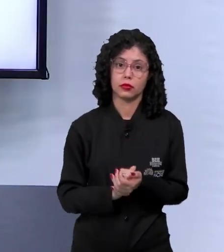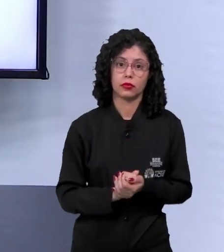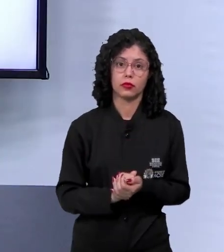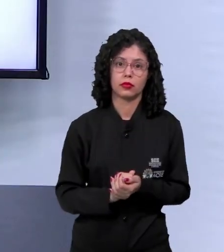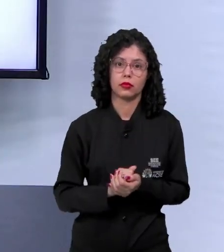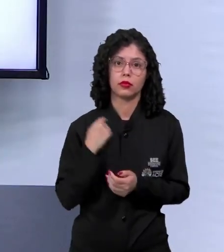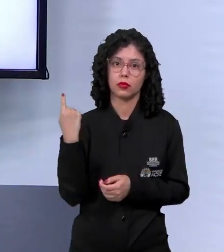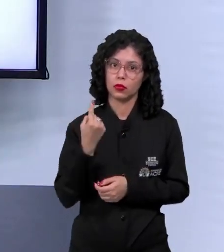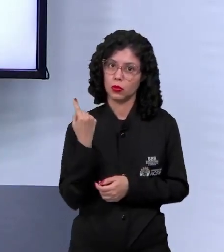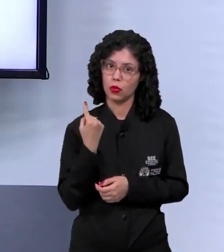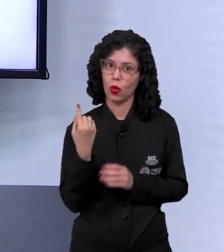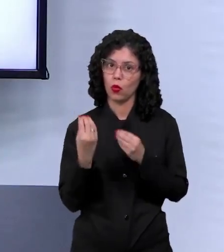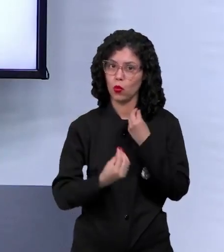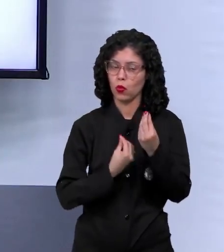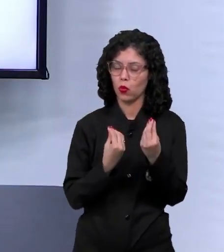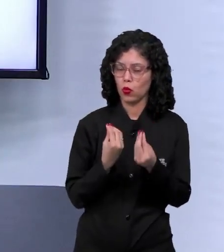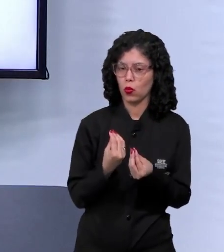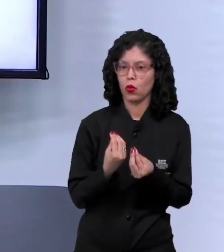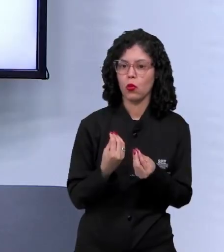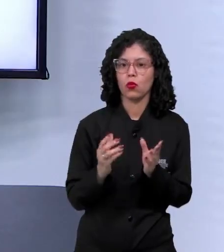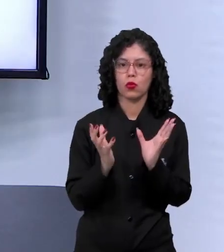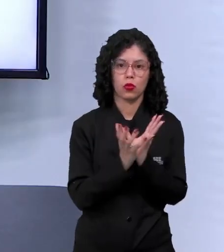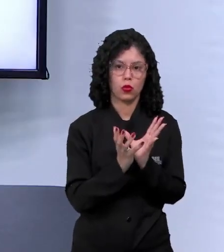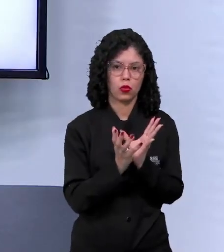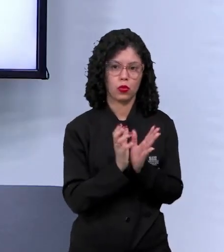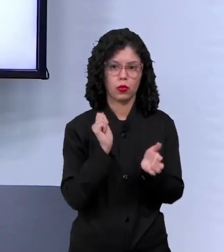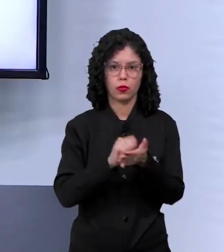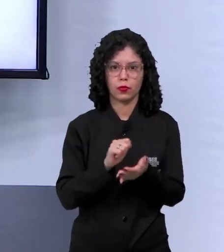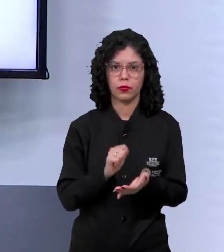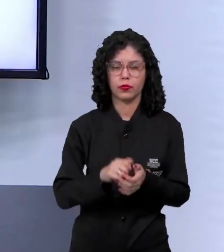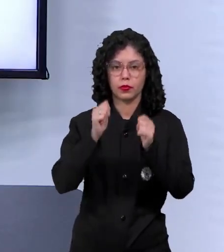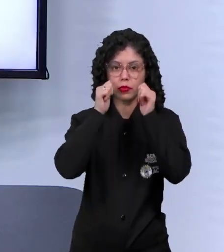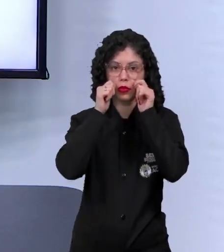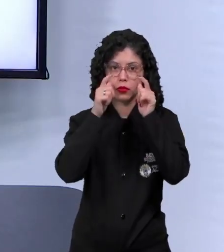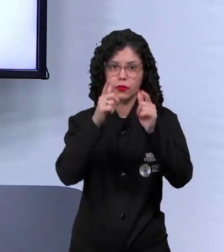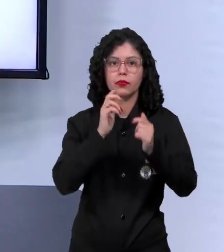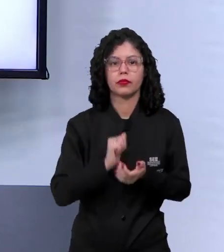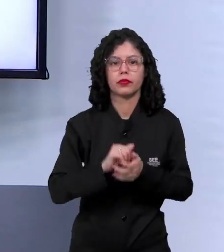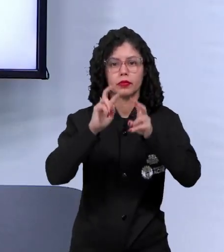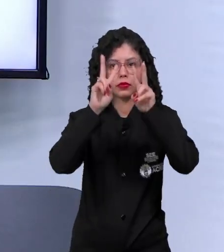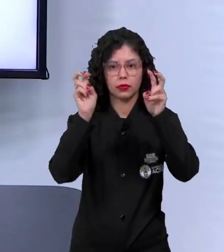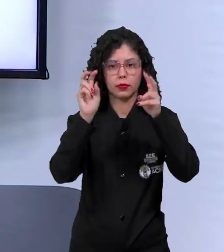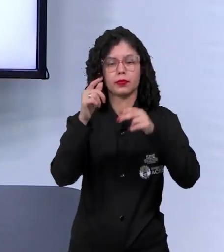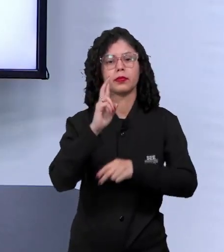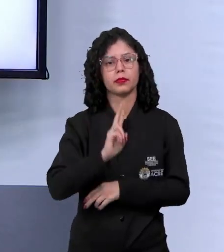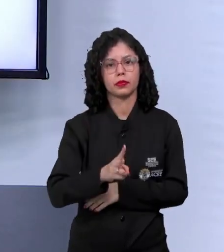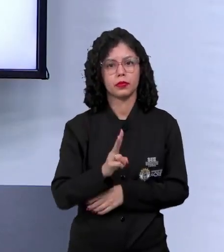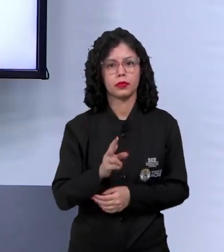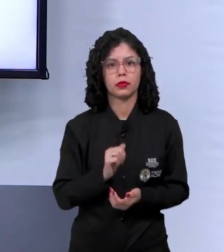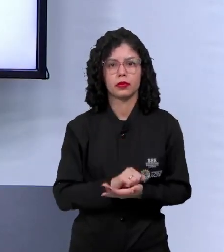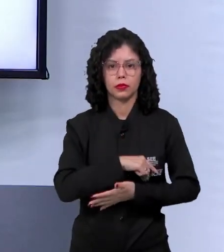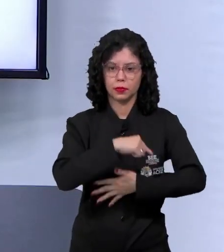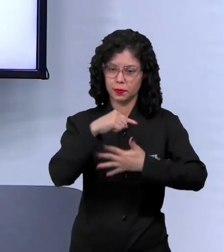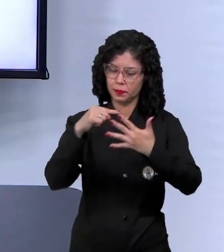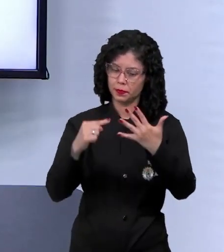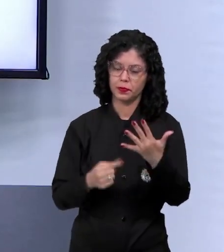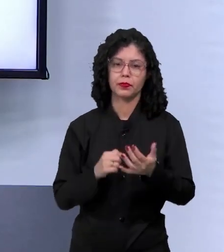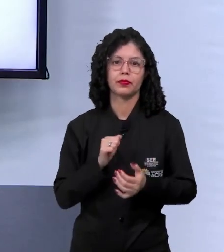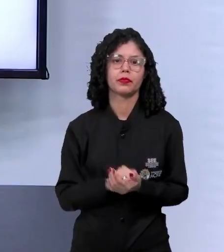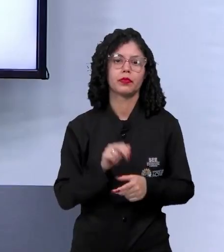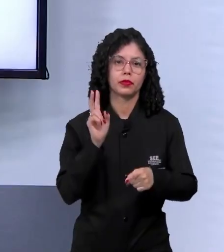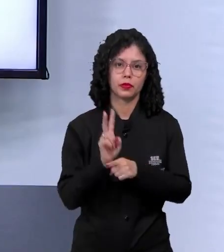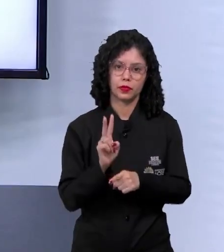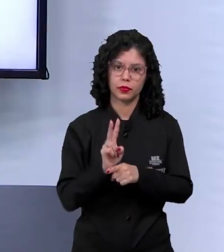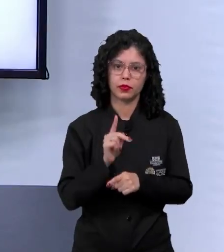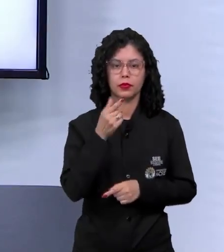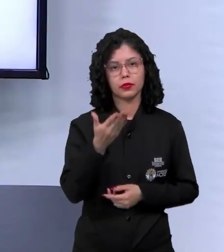autoria individual como coletiva, e fiquem atentos a esses assuntos, porque eles são diversos e eles ajudam